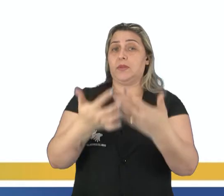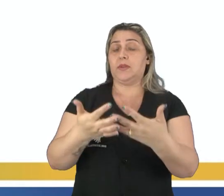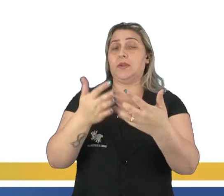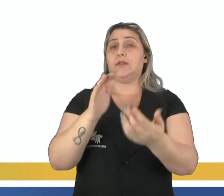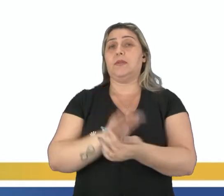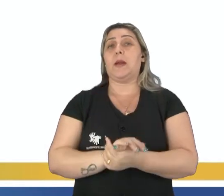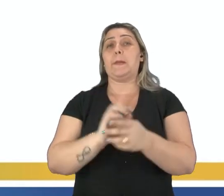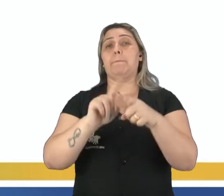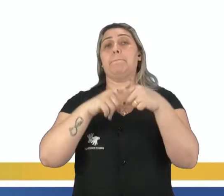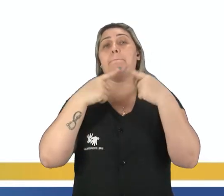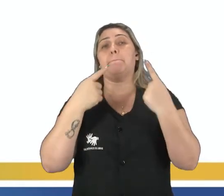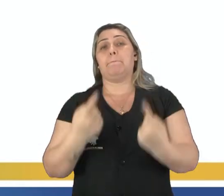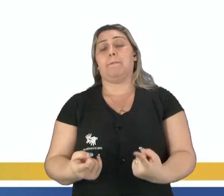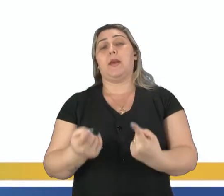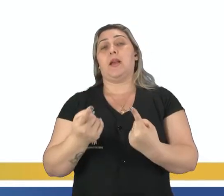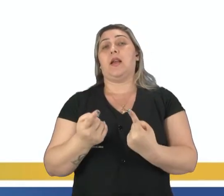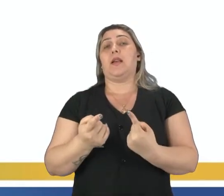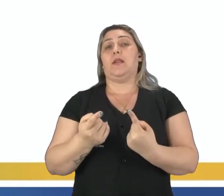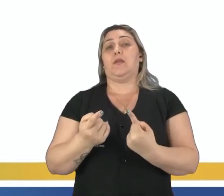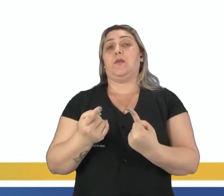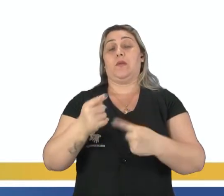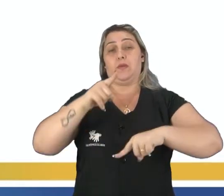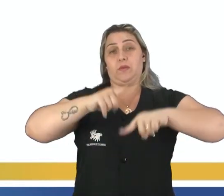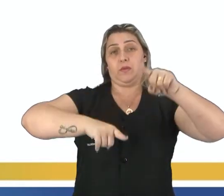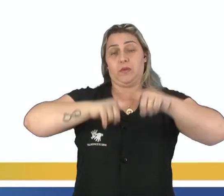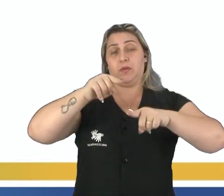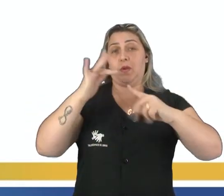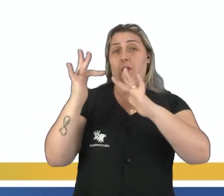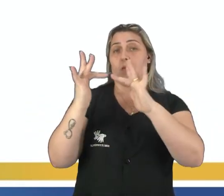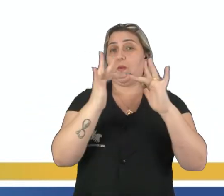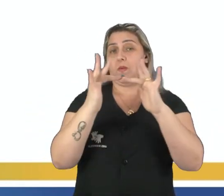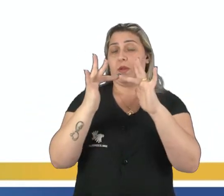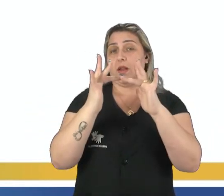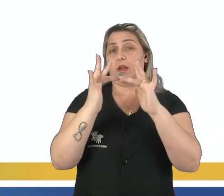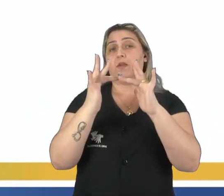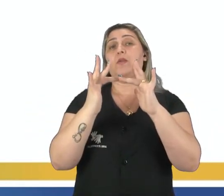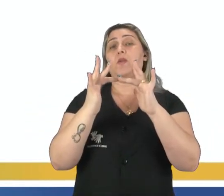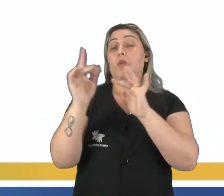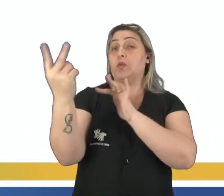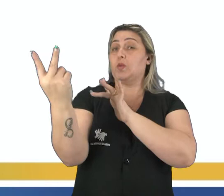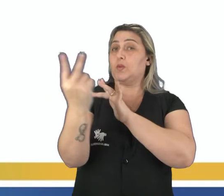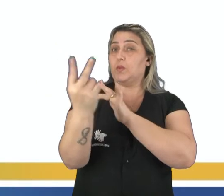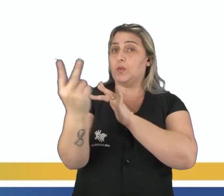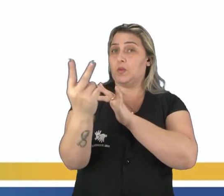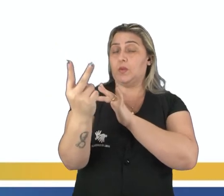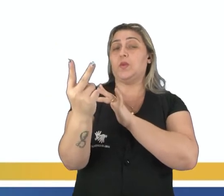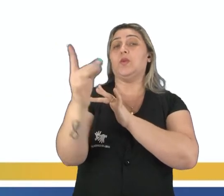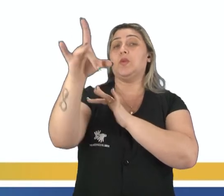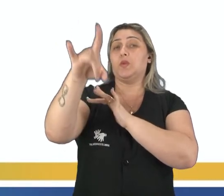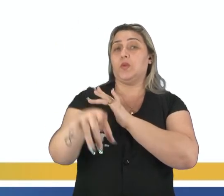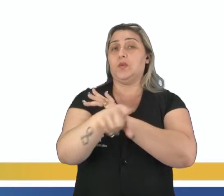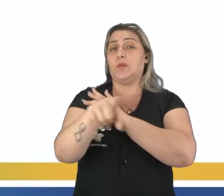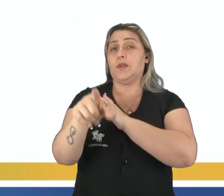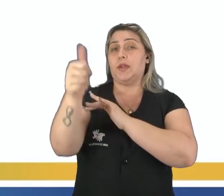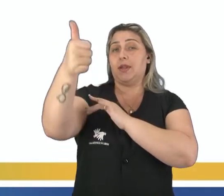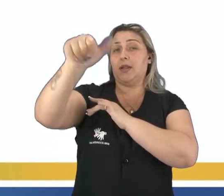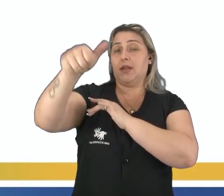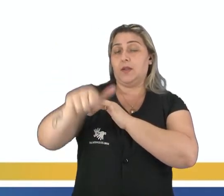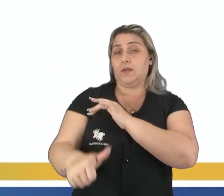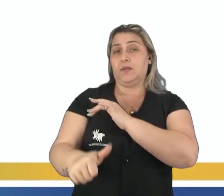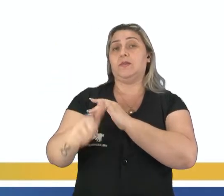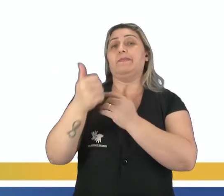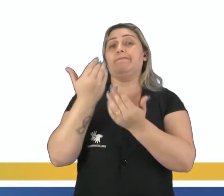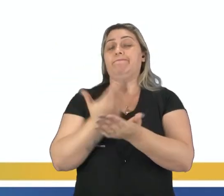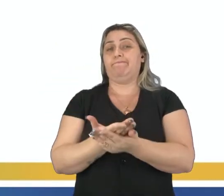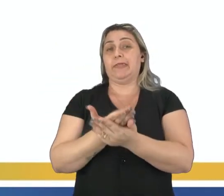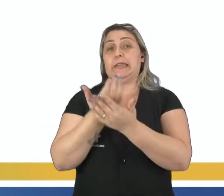explicação, mas se quaisquer desses corpos estejam em contato com um e com outro, os dois últimos que você analisou ali,